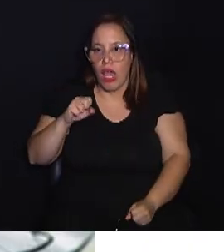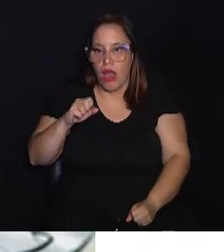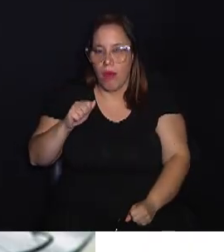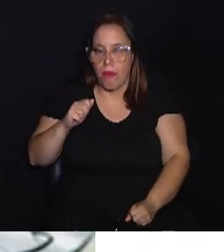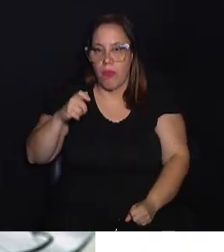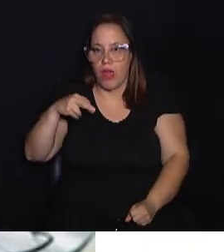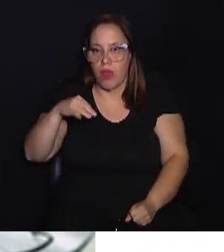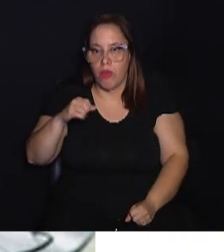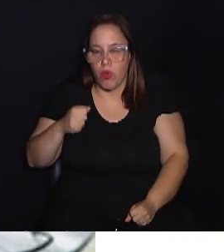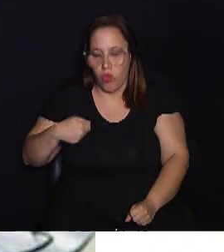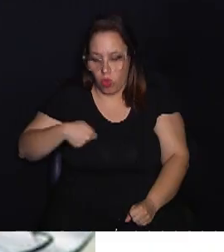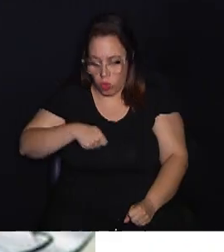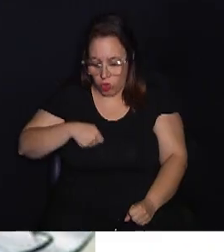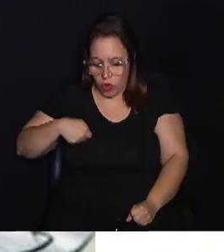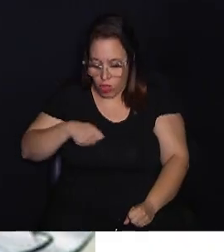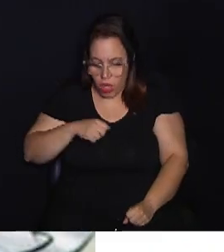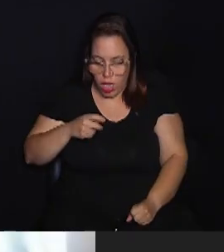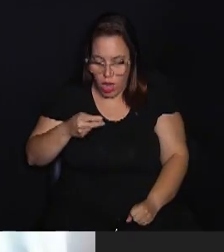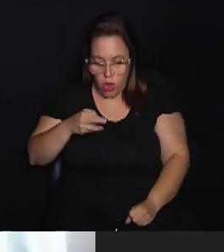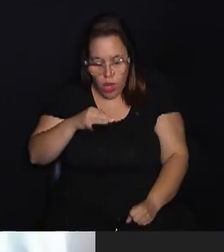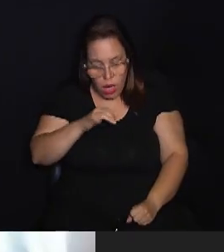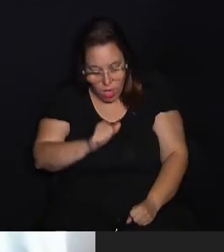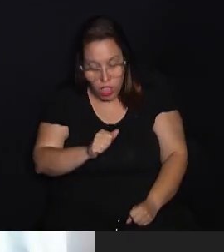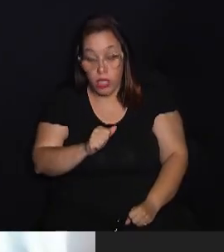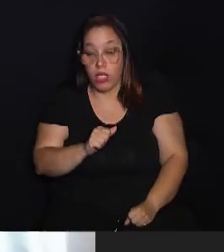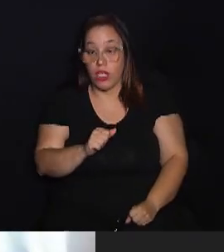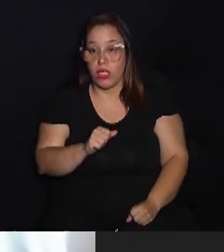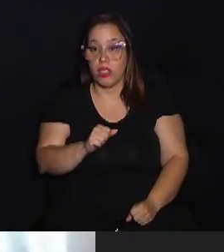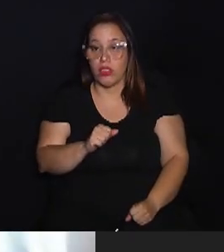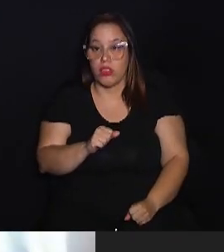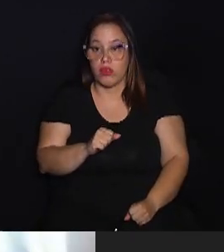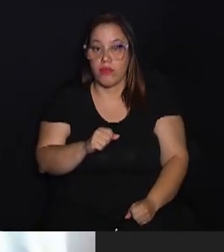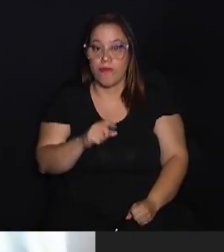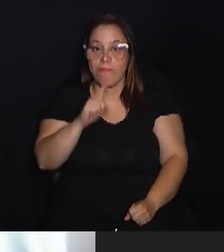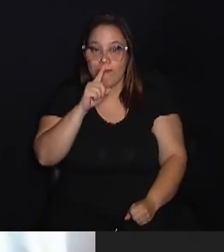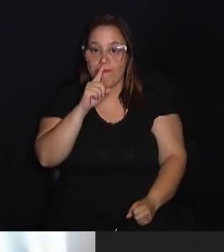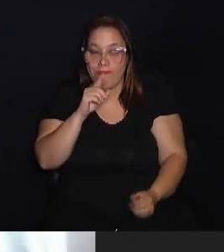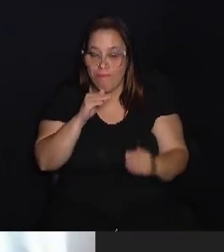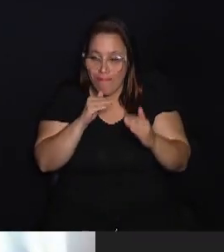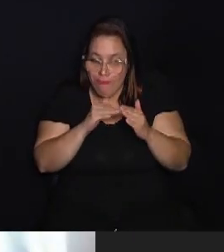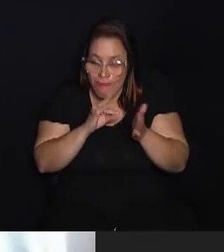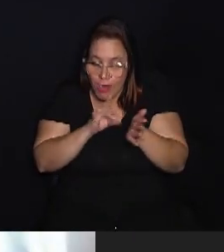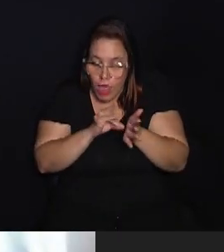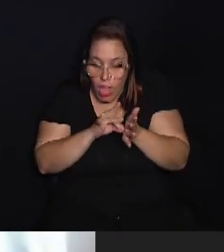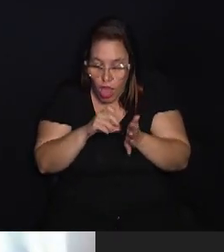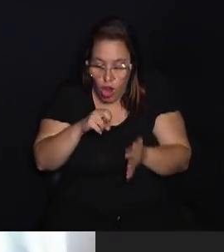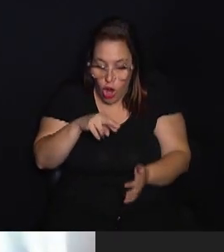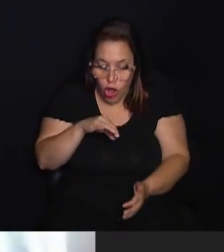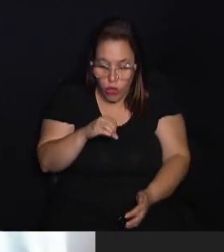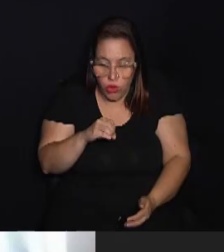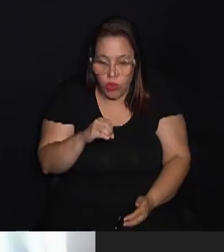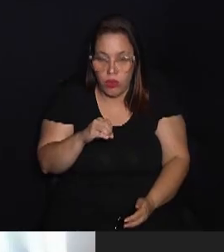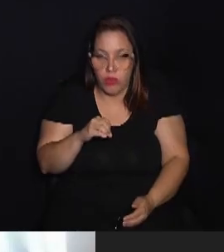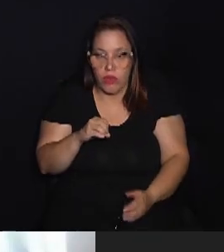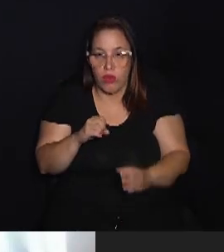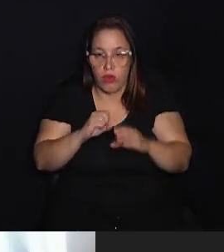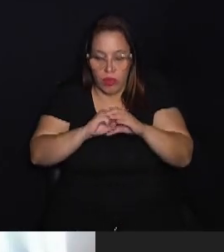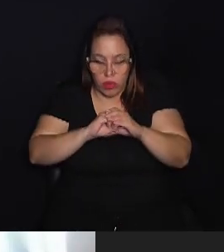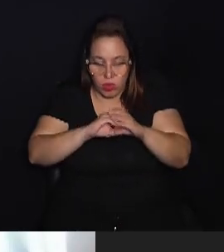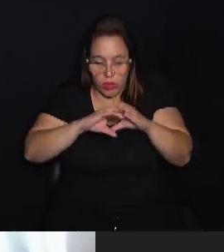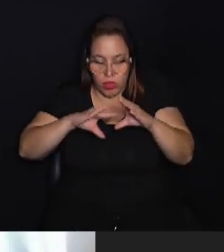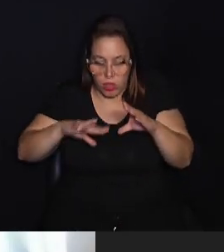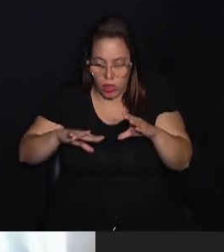mamografia, o ultrassom ou até a ressonância magnética, confirmado que esse nódulo tem características de